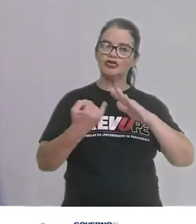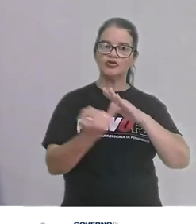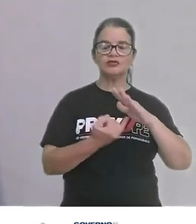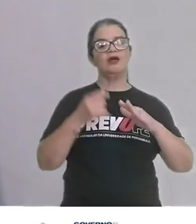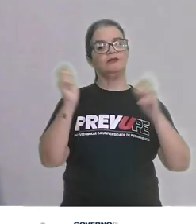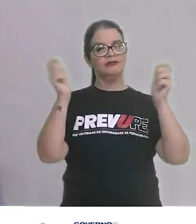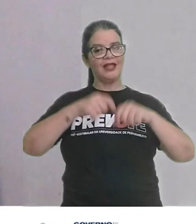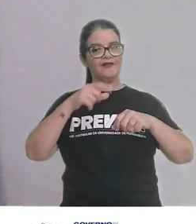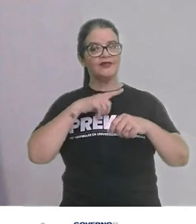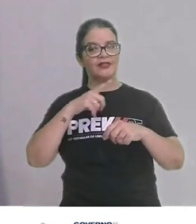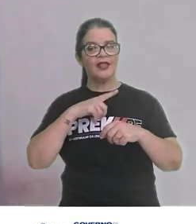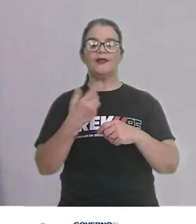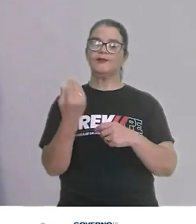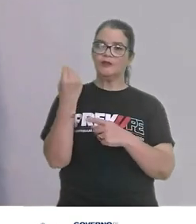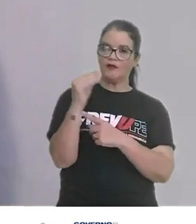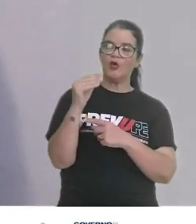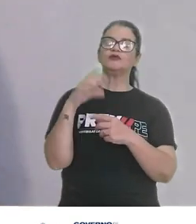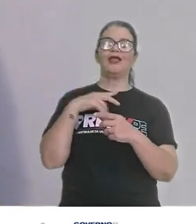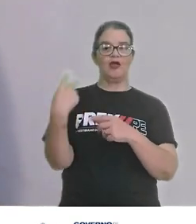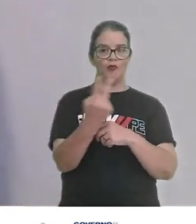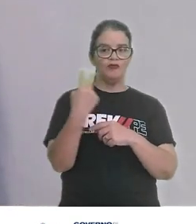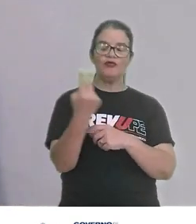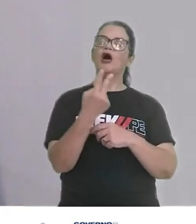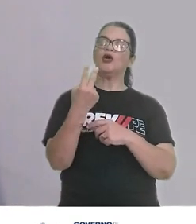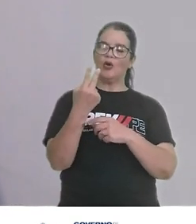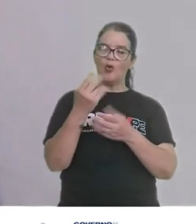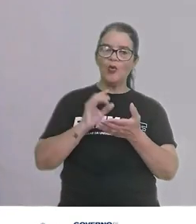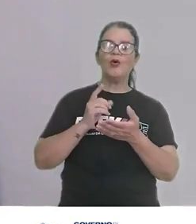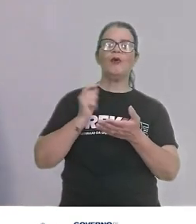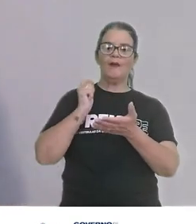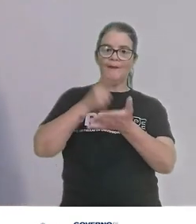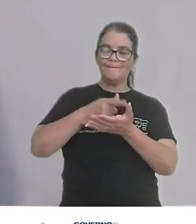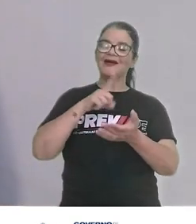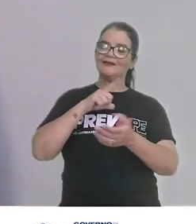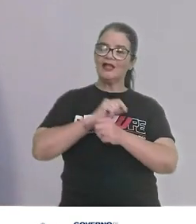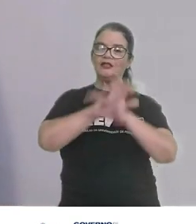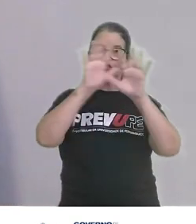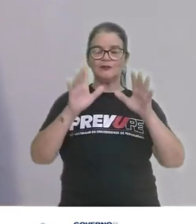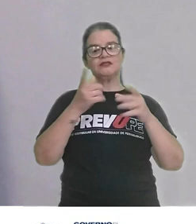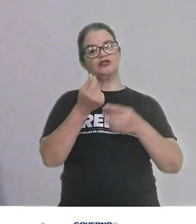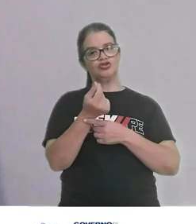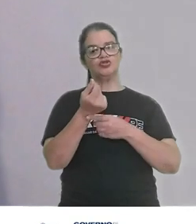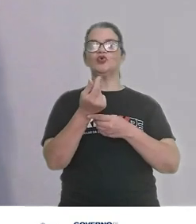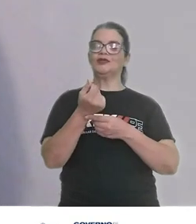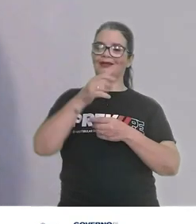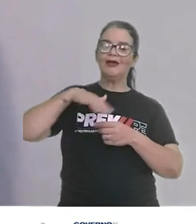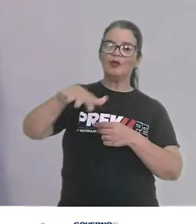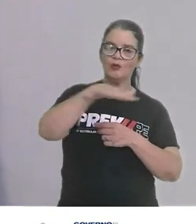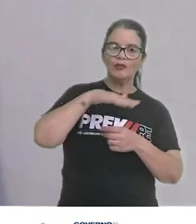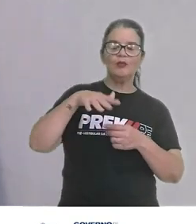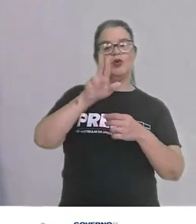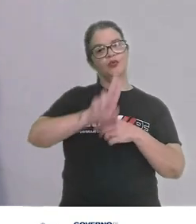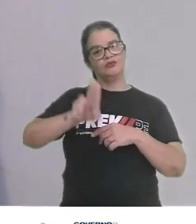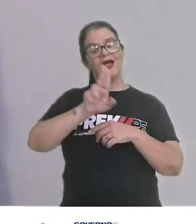institucional deve conter o valor investido para que haja transparência nos gastos públicos. É isso